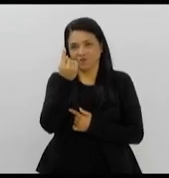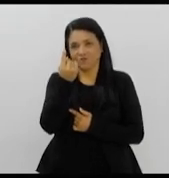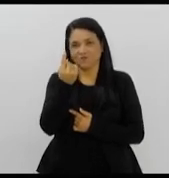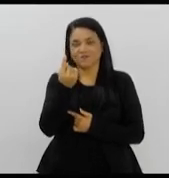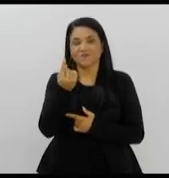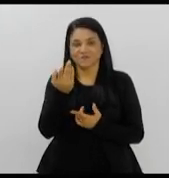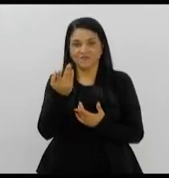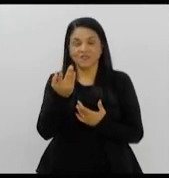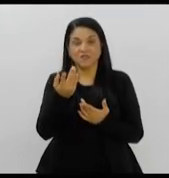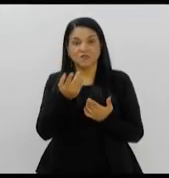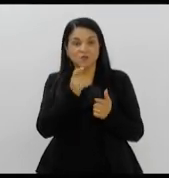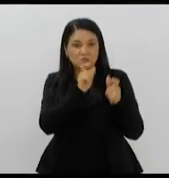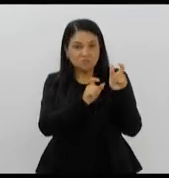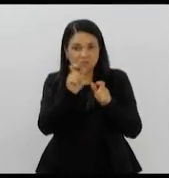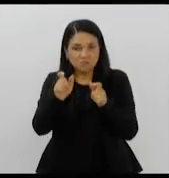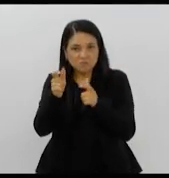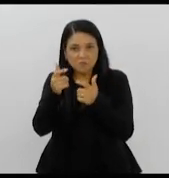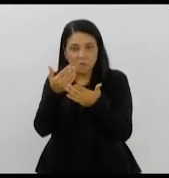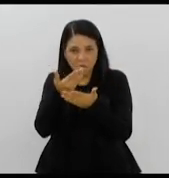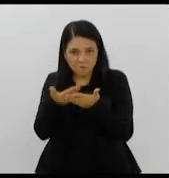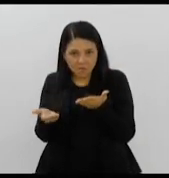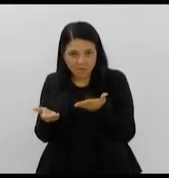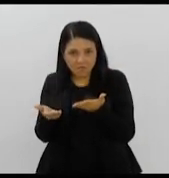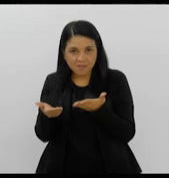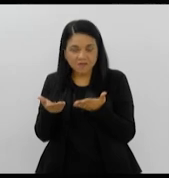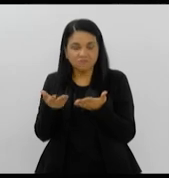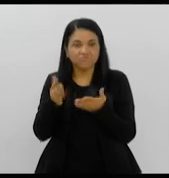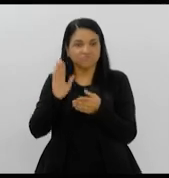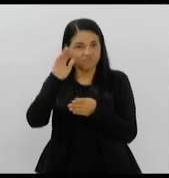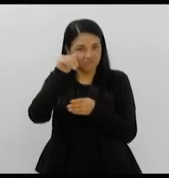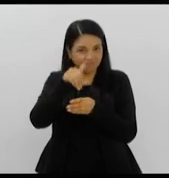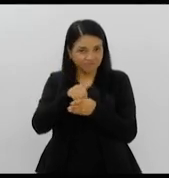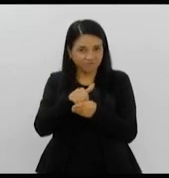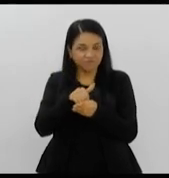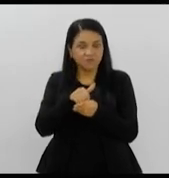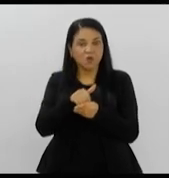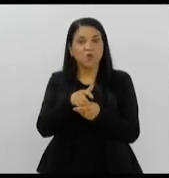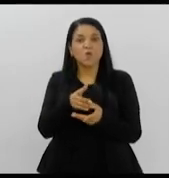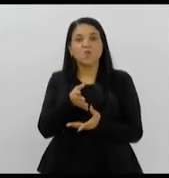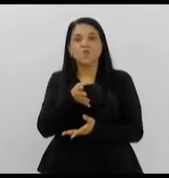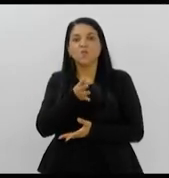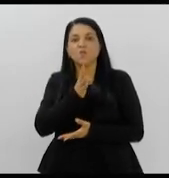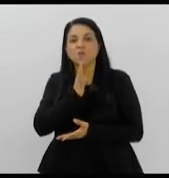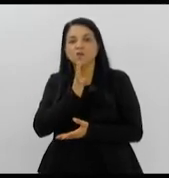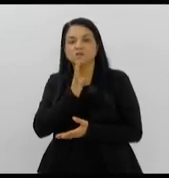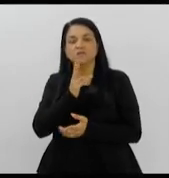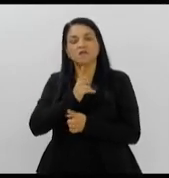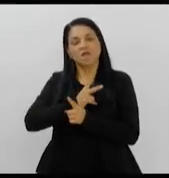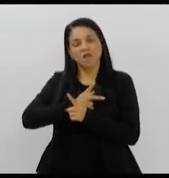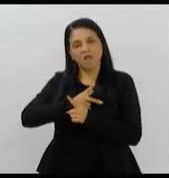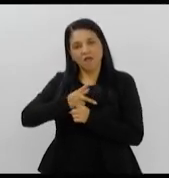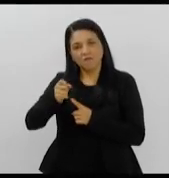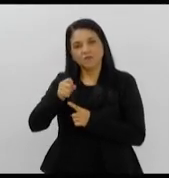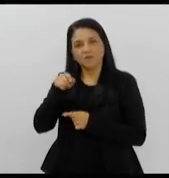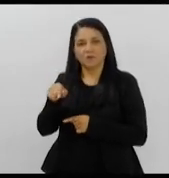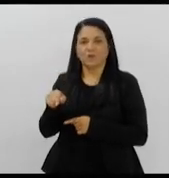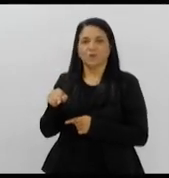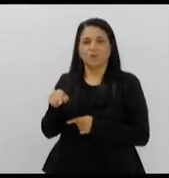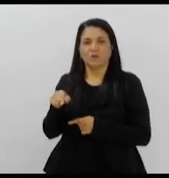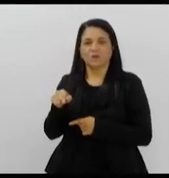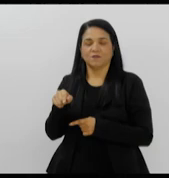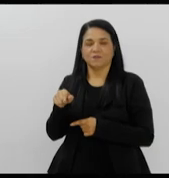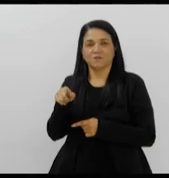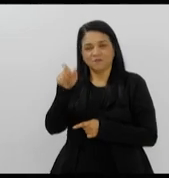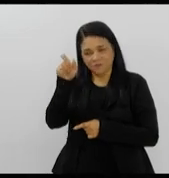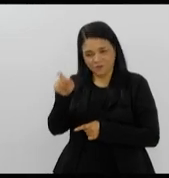E aqueles que perdem devem reconhecer a vitória do